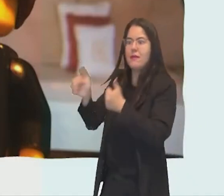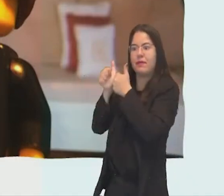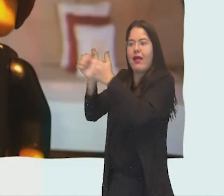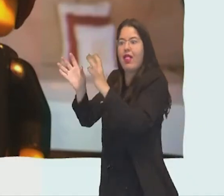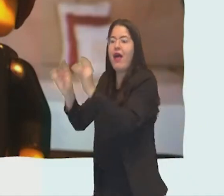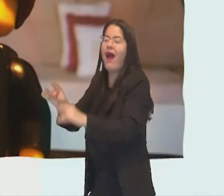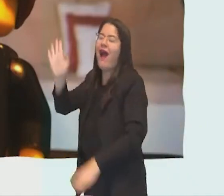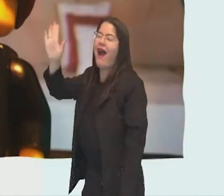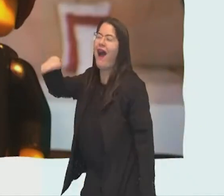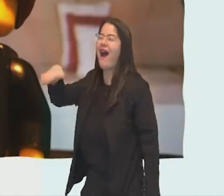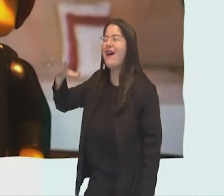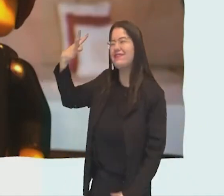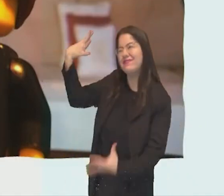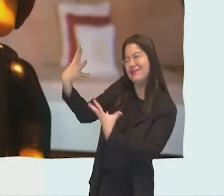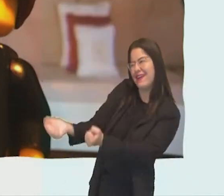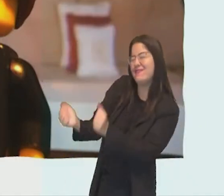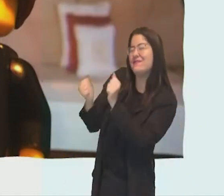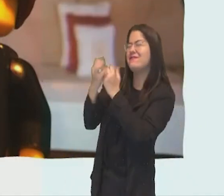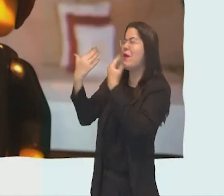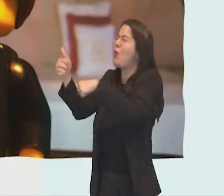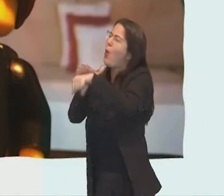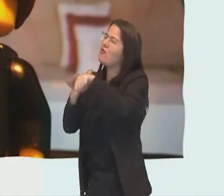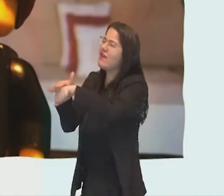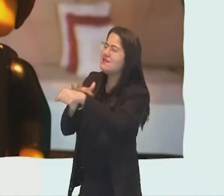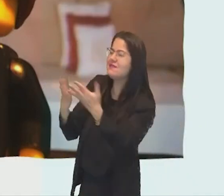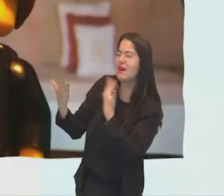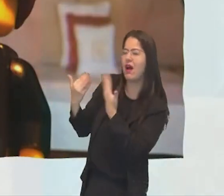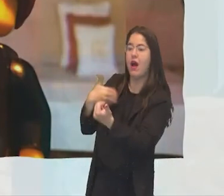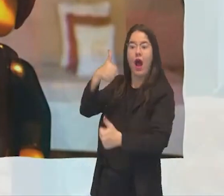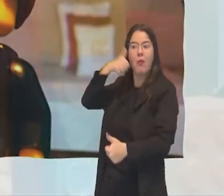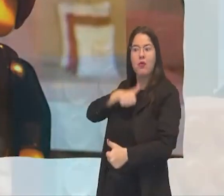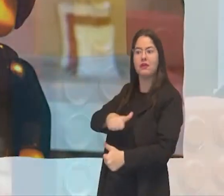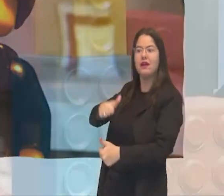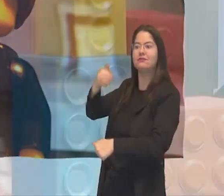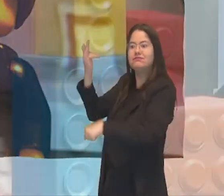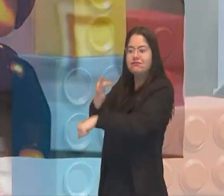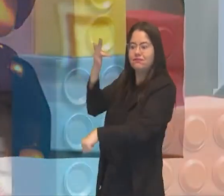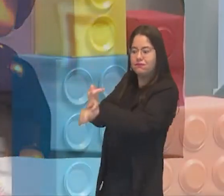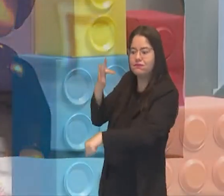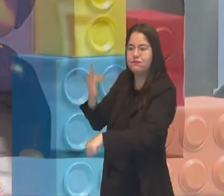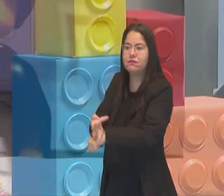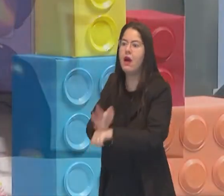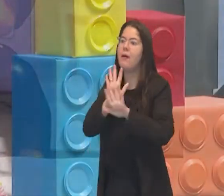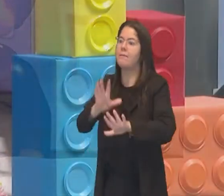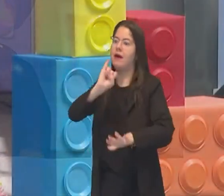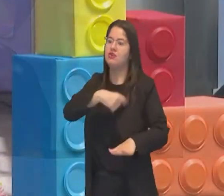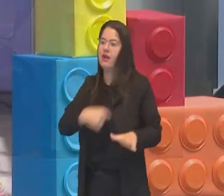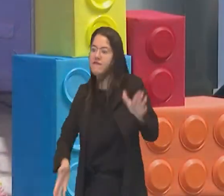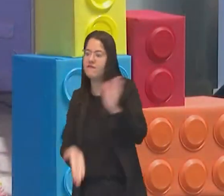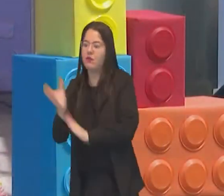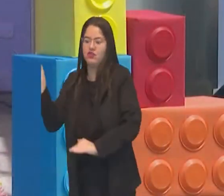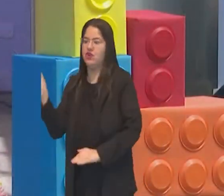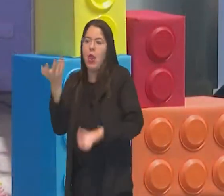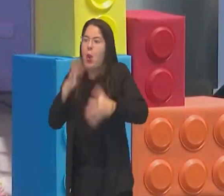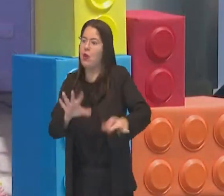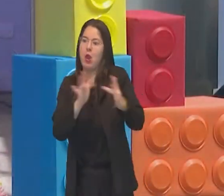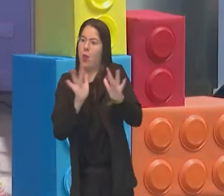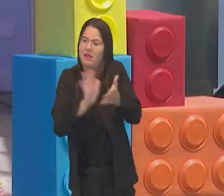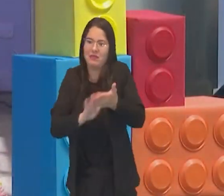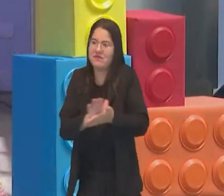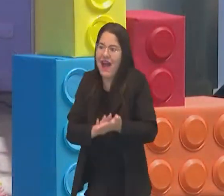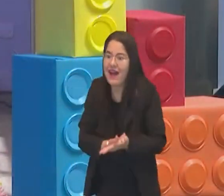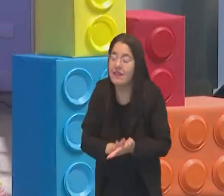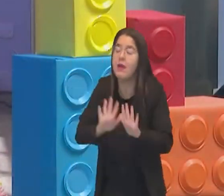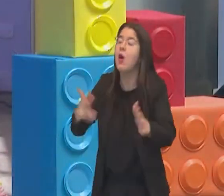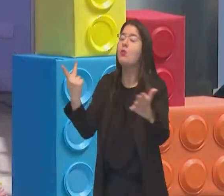Opa, bonitão, vem cá, vamos conversar. E ele fugia. Certo dia, José entrou na